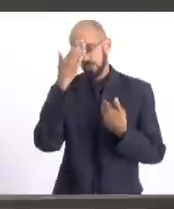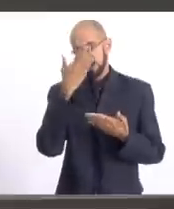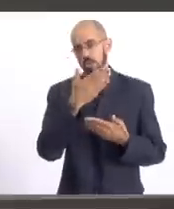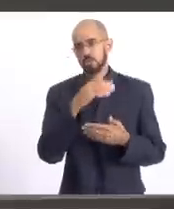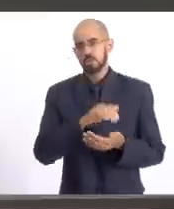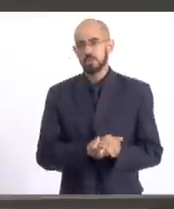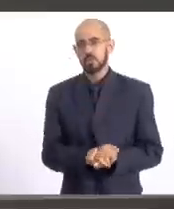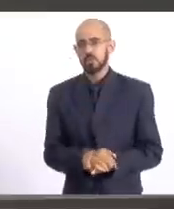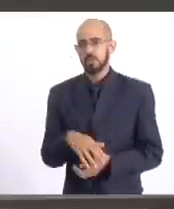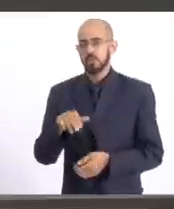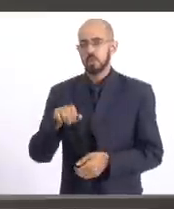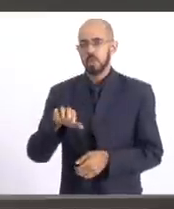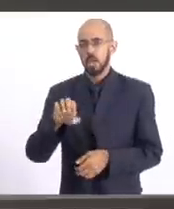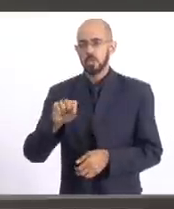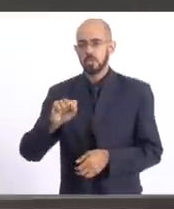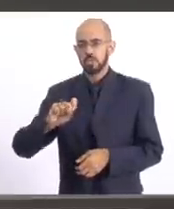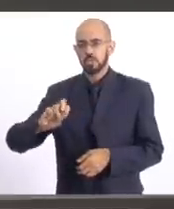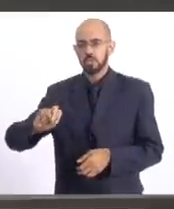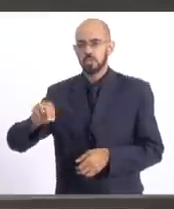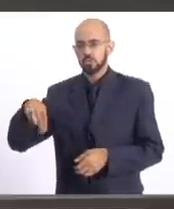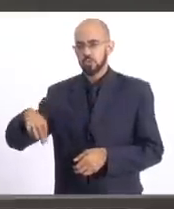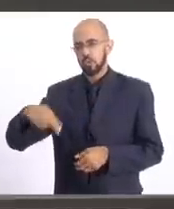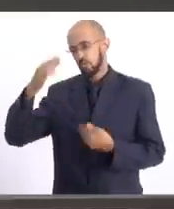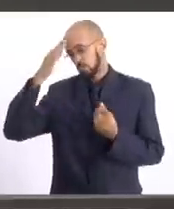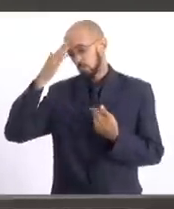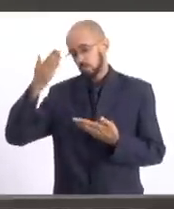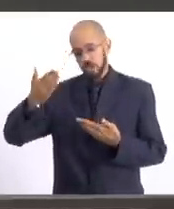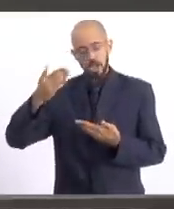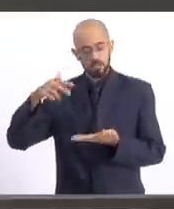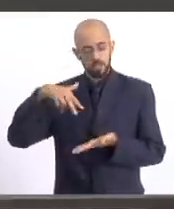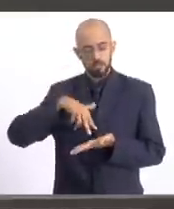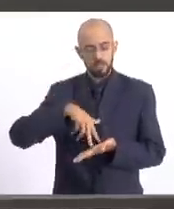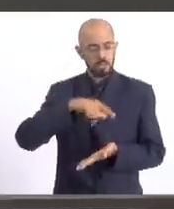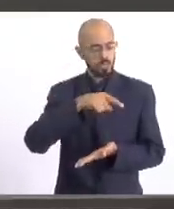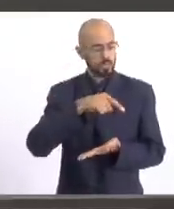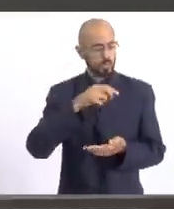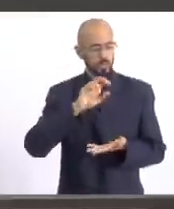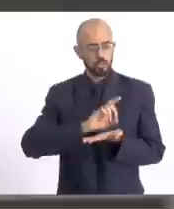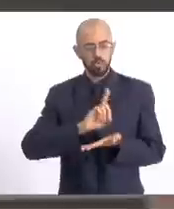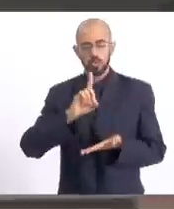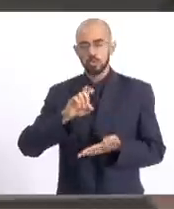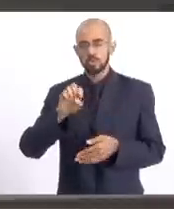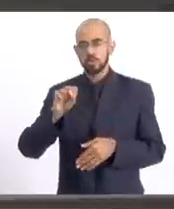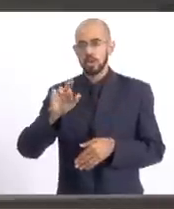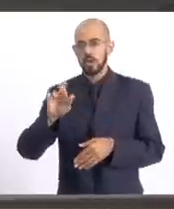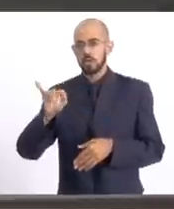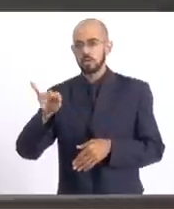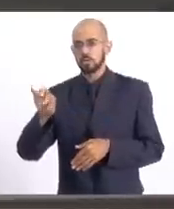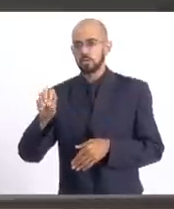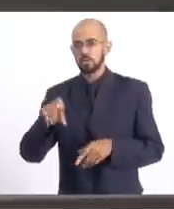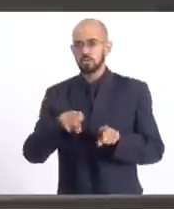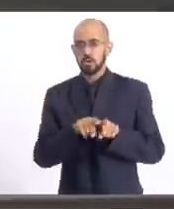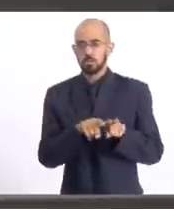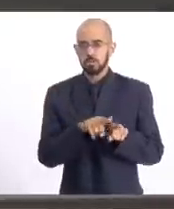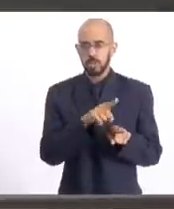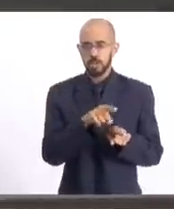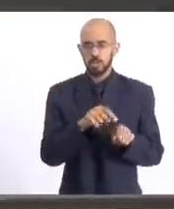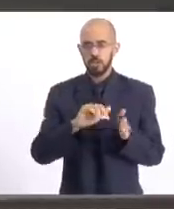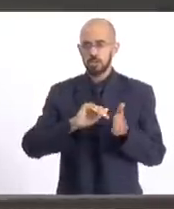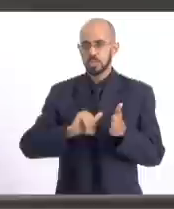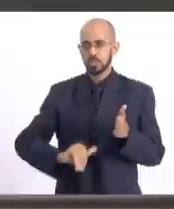Nelson Rocha, obrigado pela presença. Doutor Sérgio Aureliano, muito obrigado. Tá? Nós retiramos as